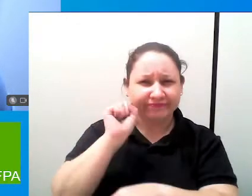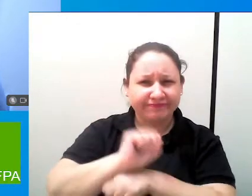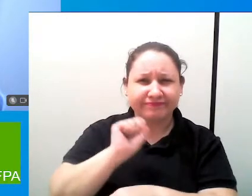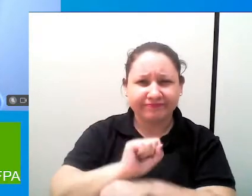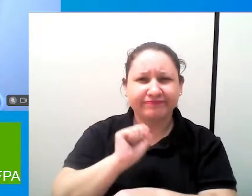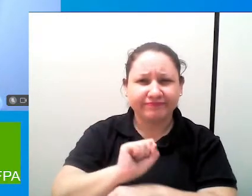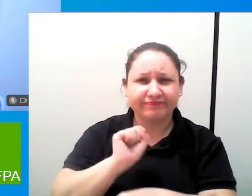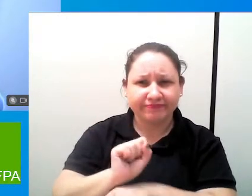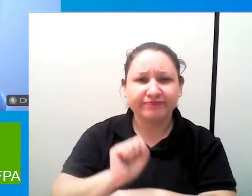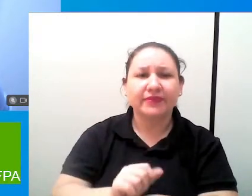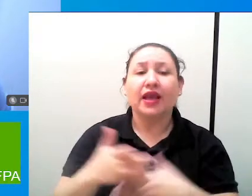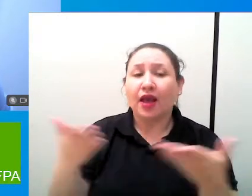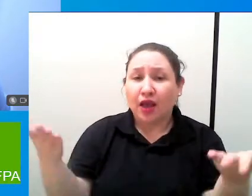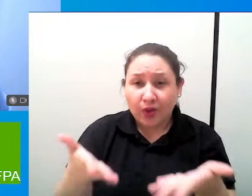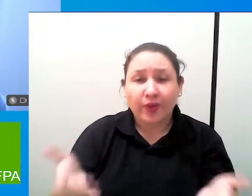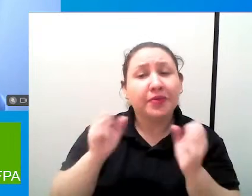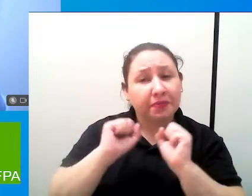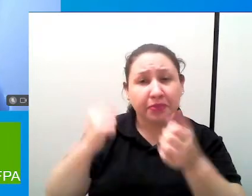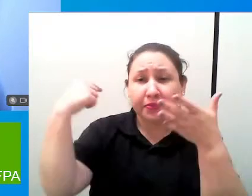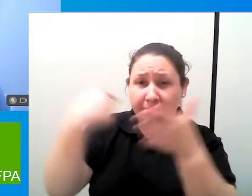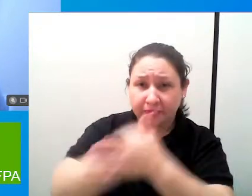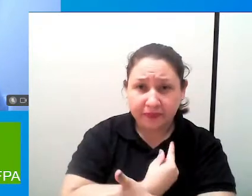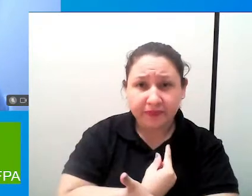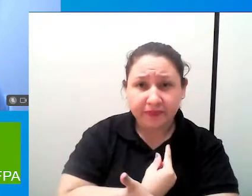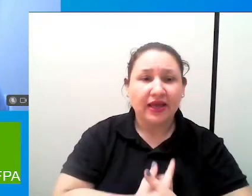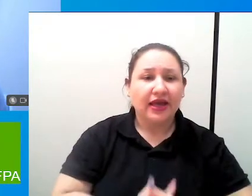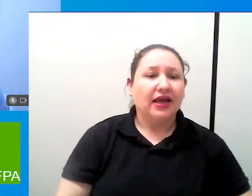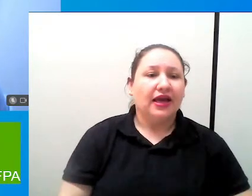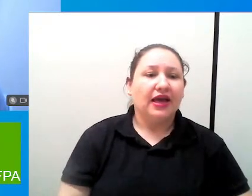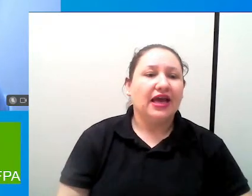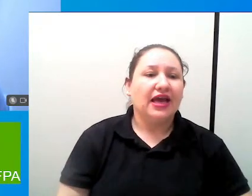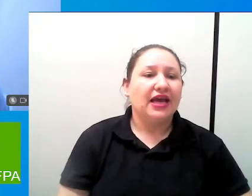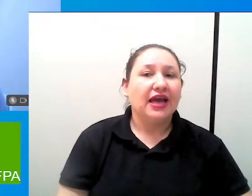eu fico à disposição, tá, pessoal? Muito obrigado.